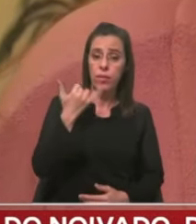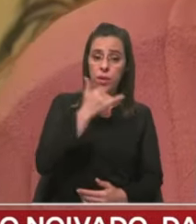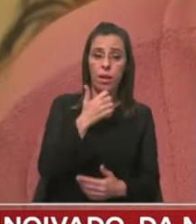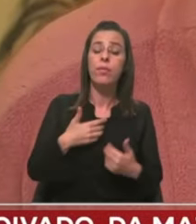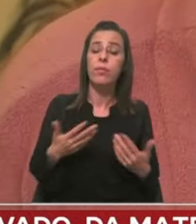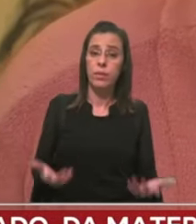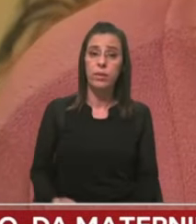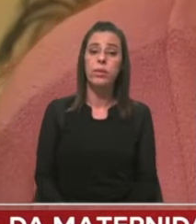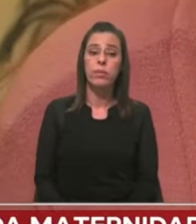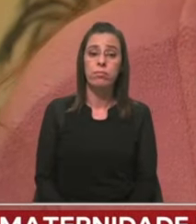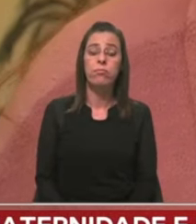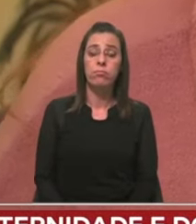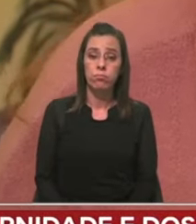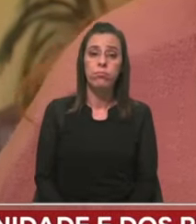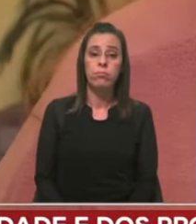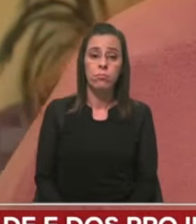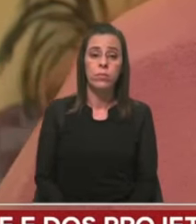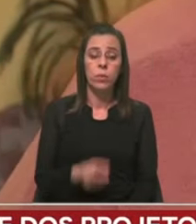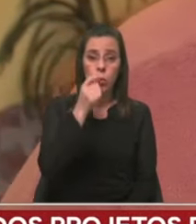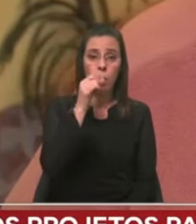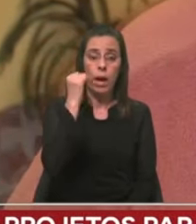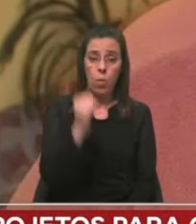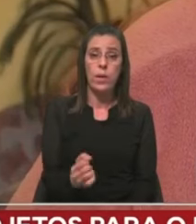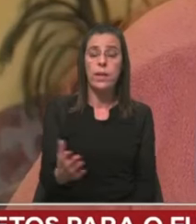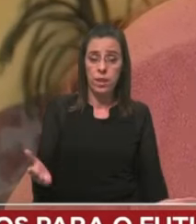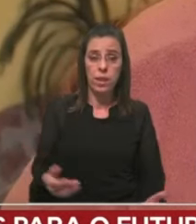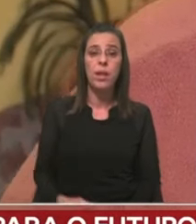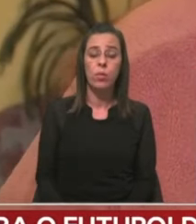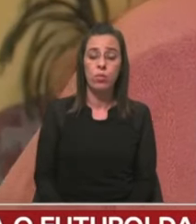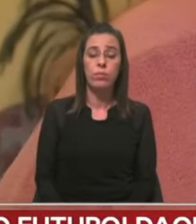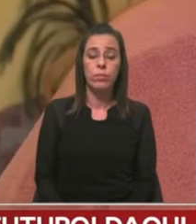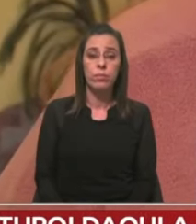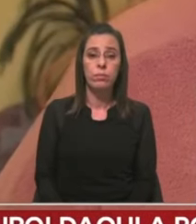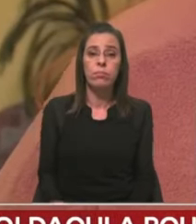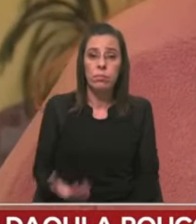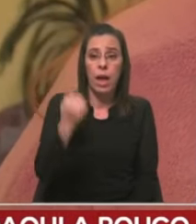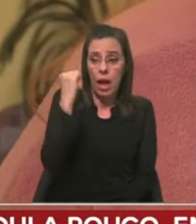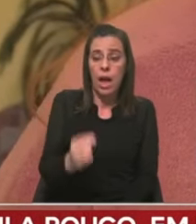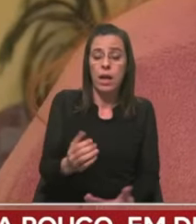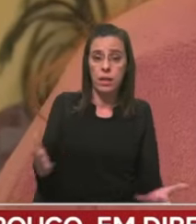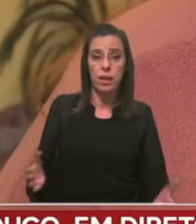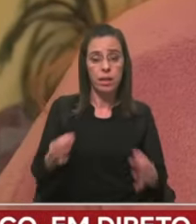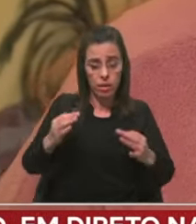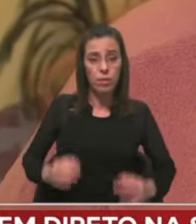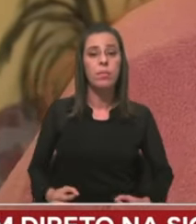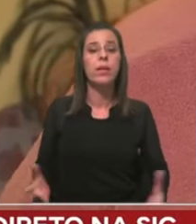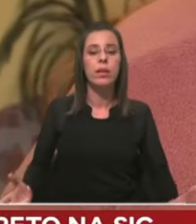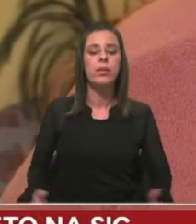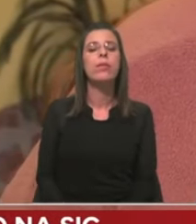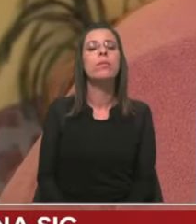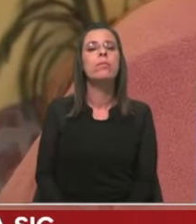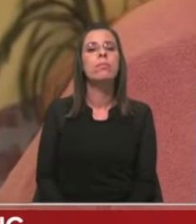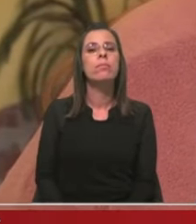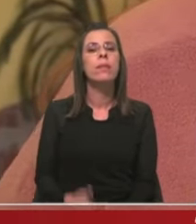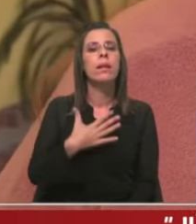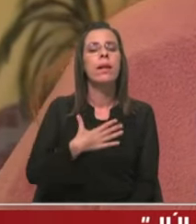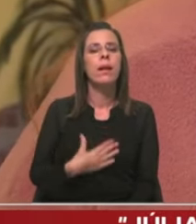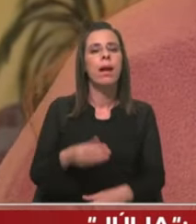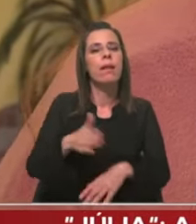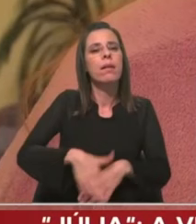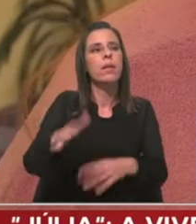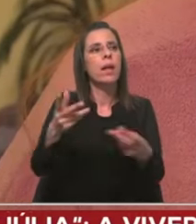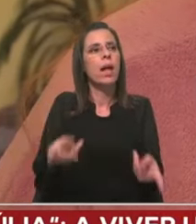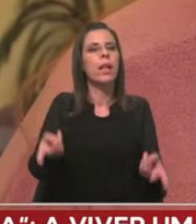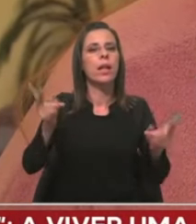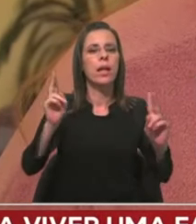feliz Fiquei feliz porque é um assassino é um assassino mesmo dele querer ainda sair em